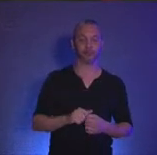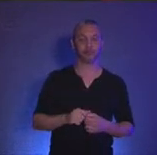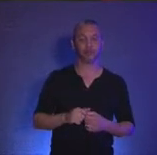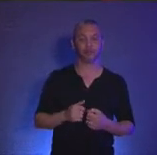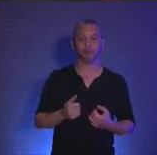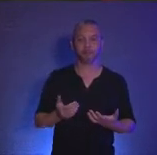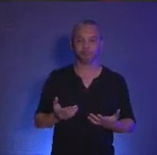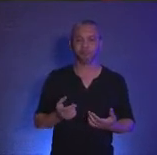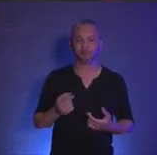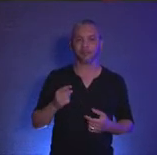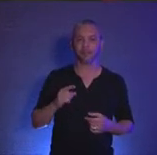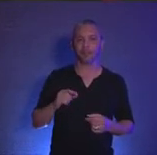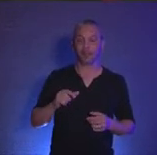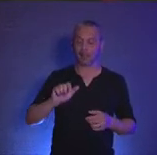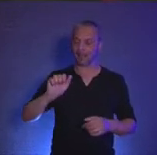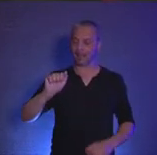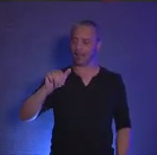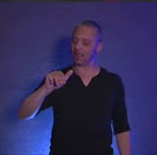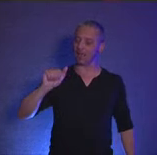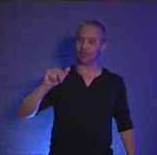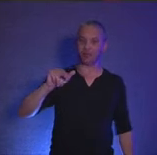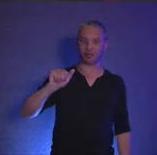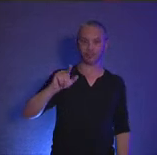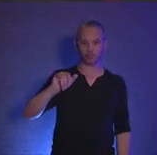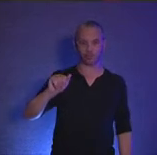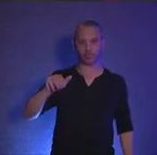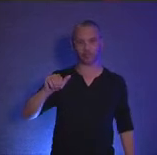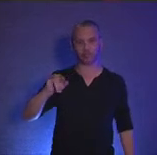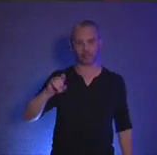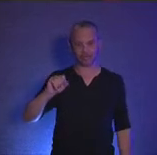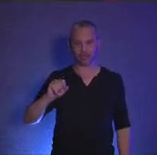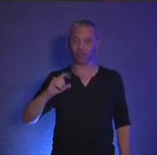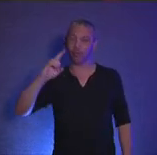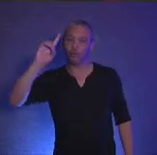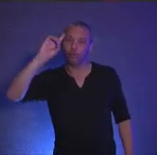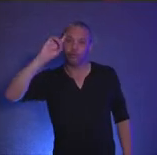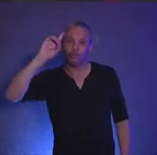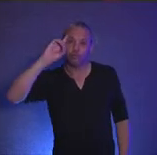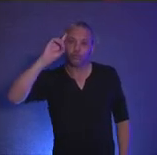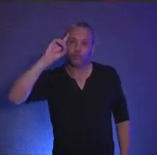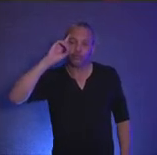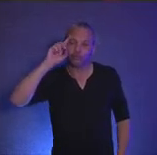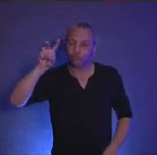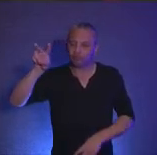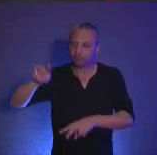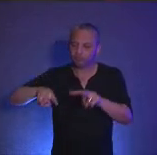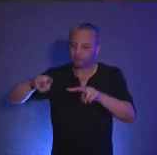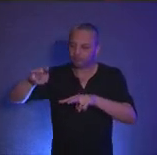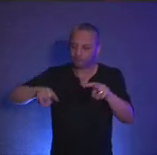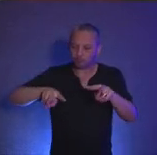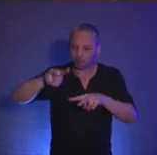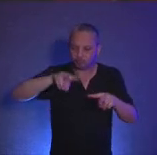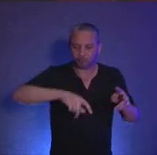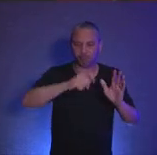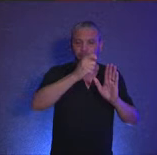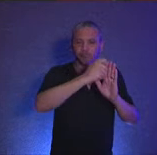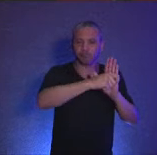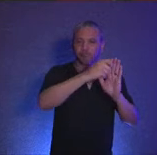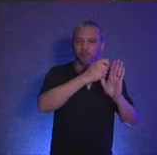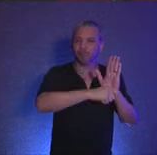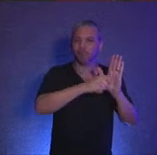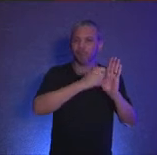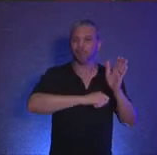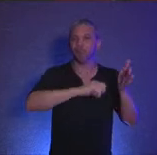então, mapeia e atualiza todos os dias, de forma automática, quando esses processos se sobrepõem ou